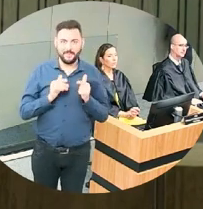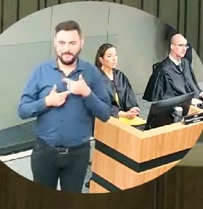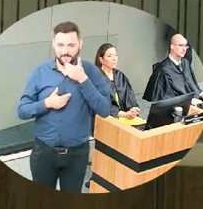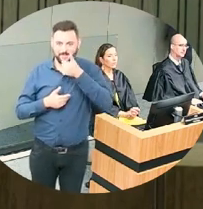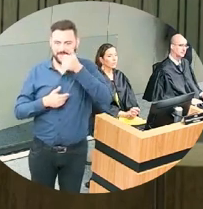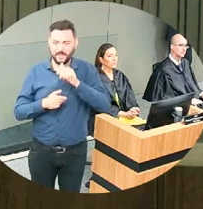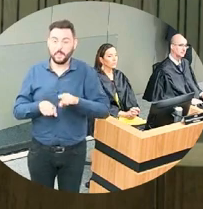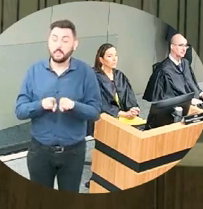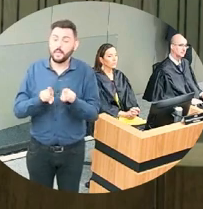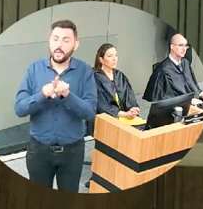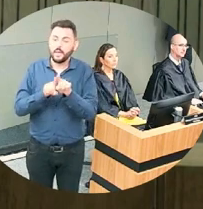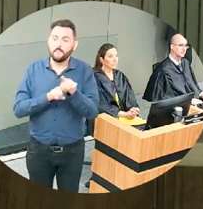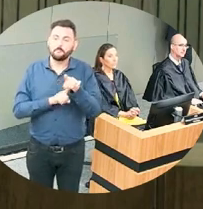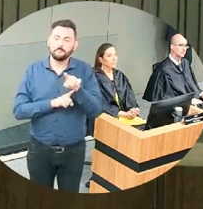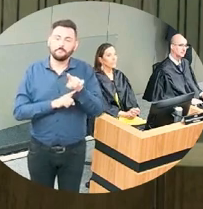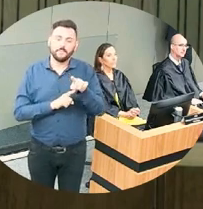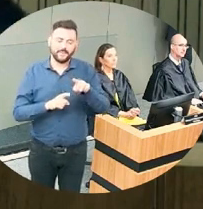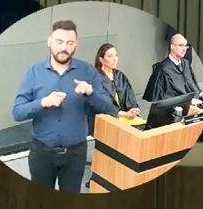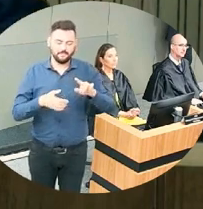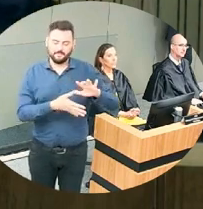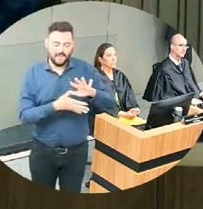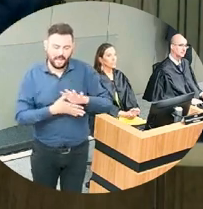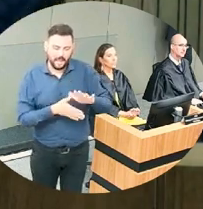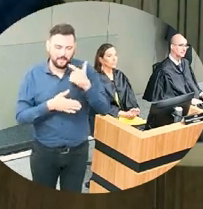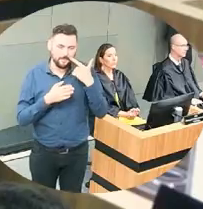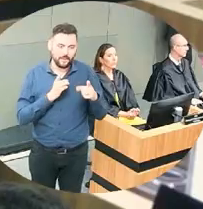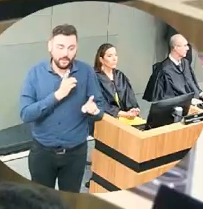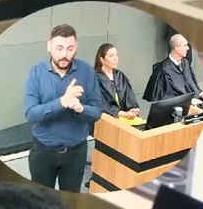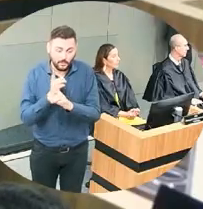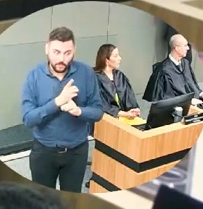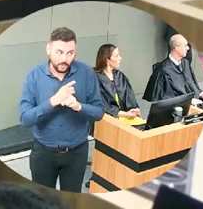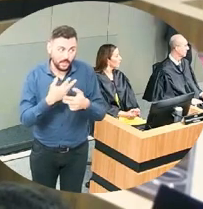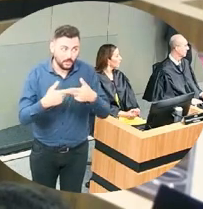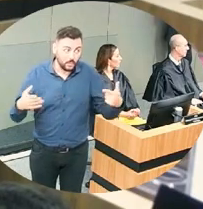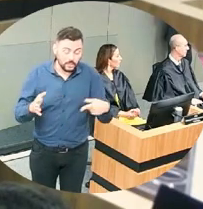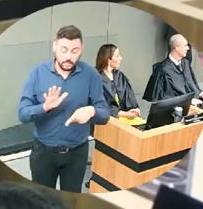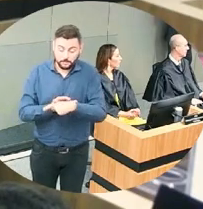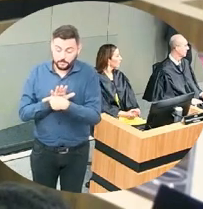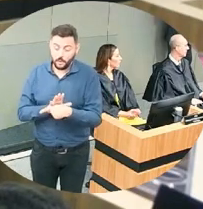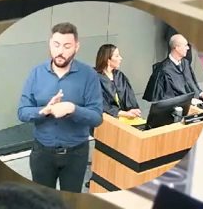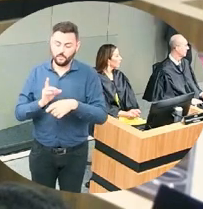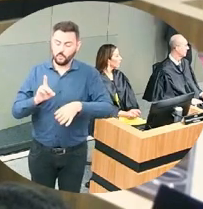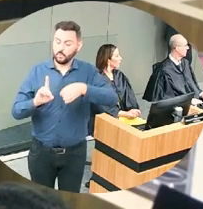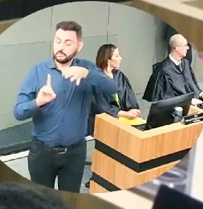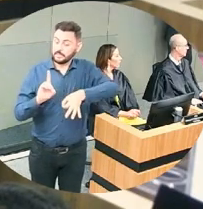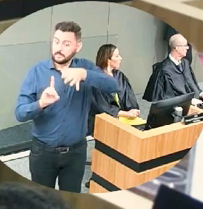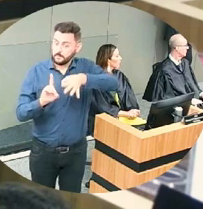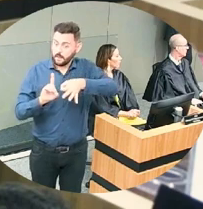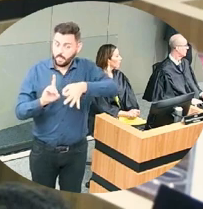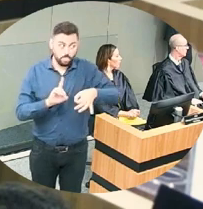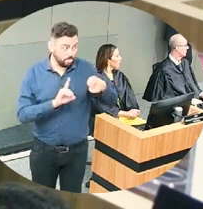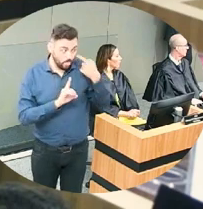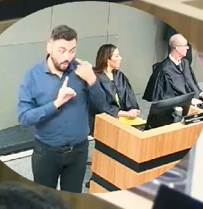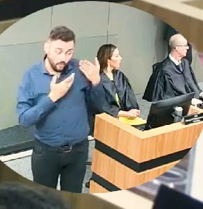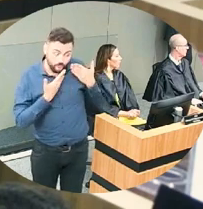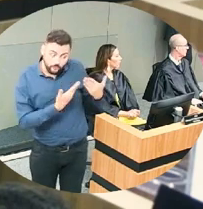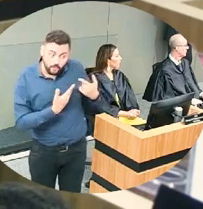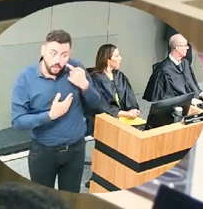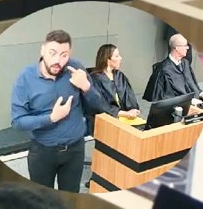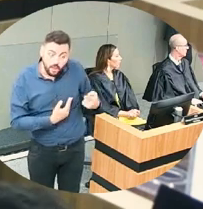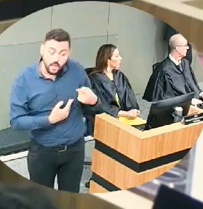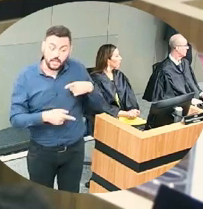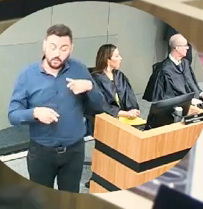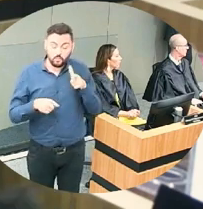tratamentos de dados de geolocalização Desembargador o nosso a nossa equipe criou